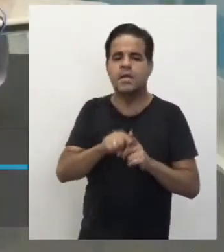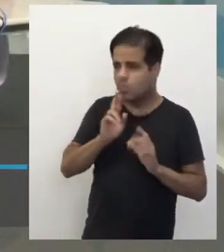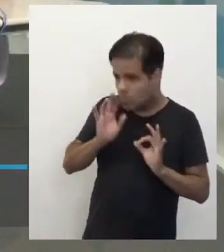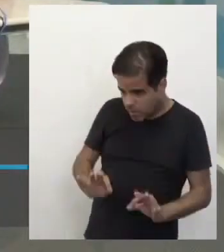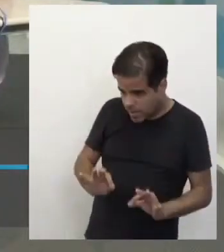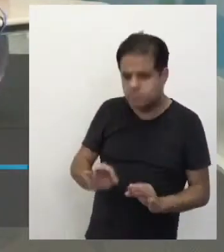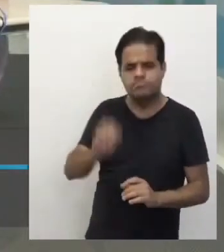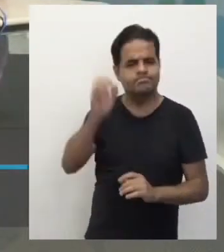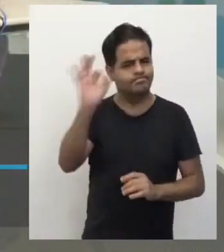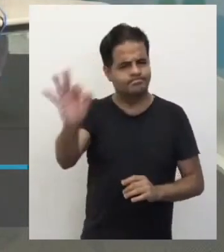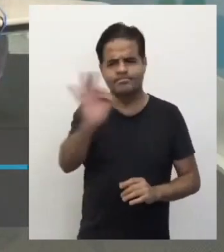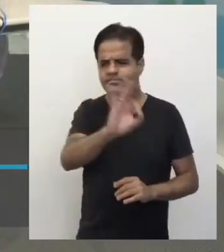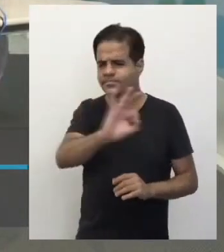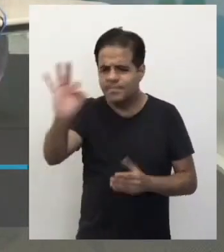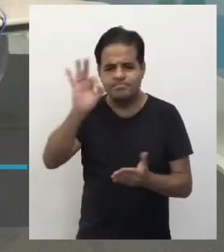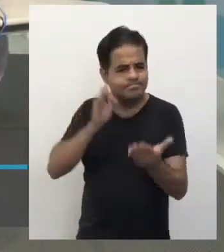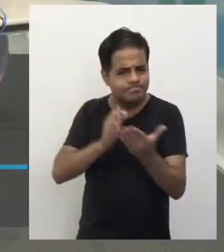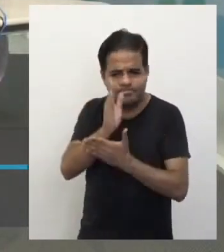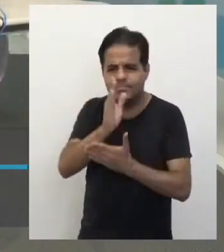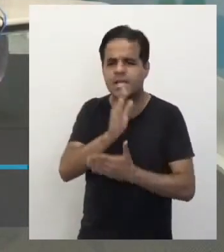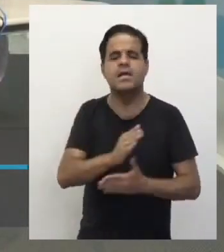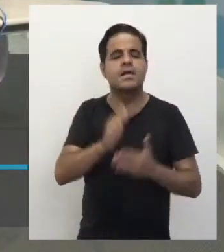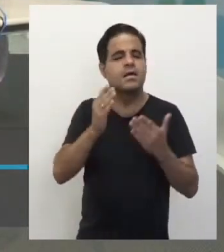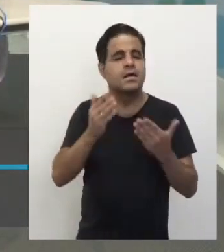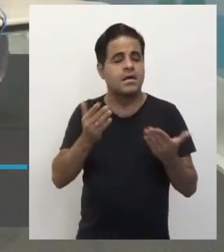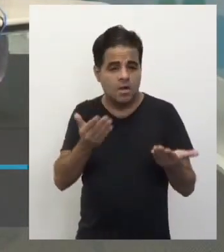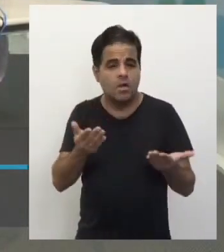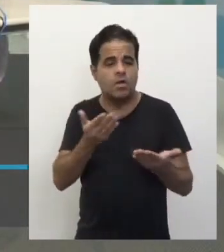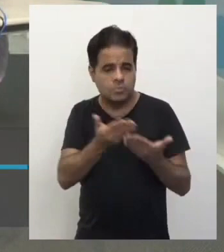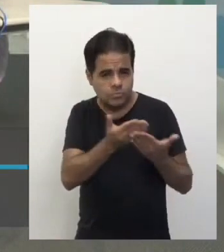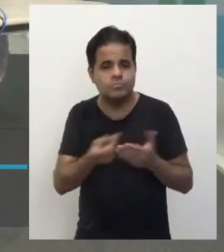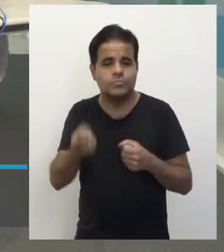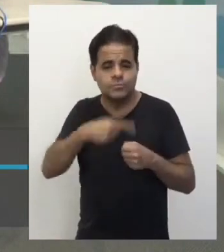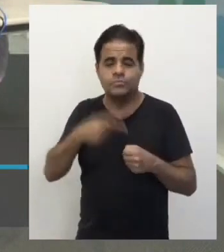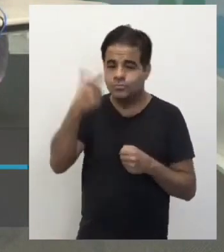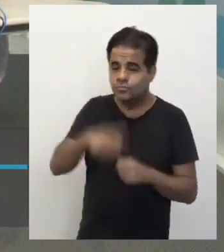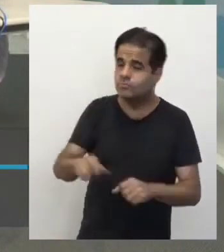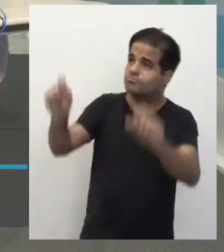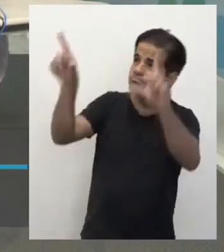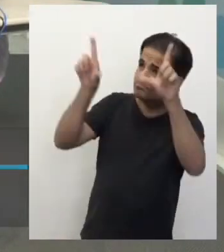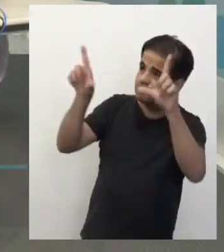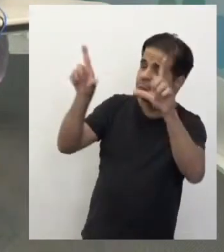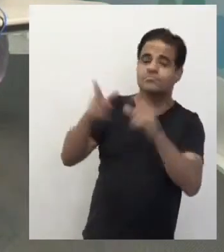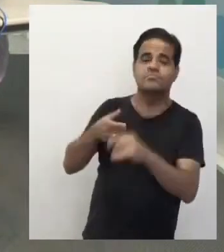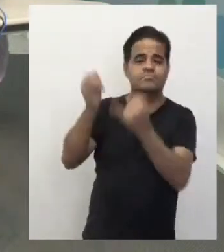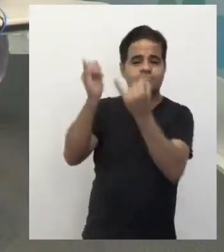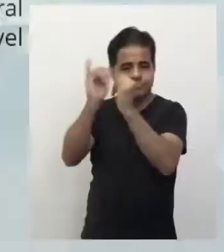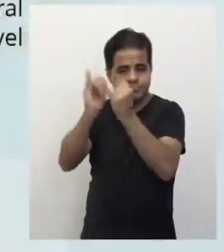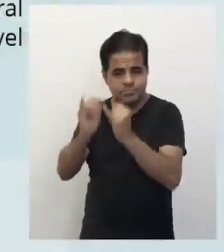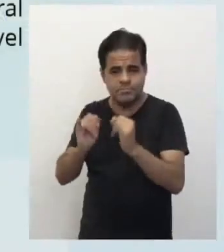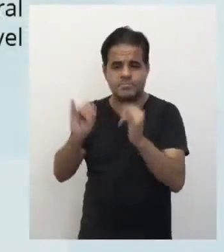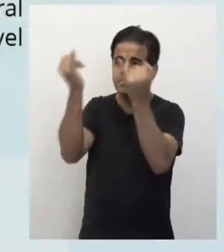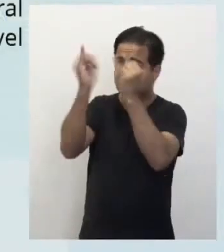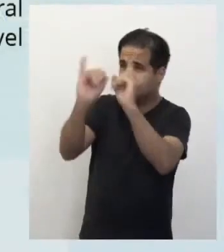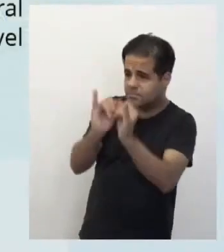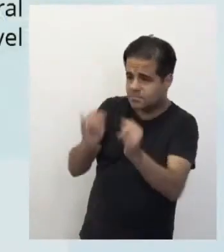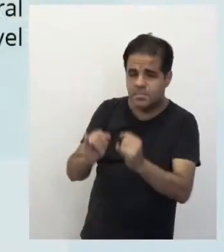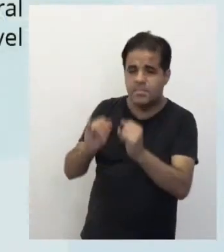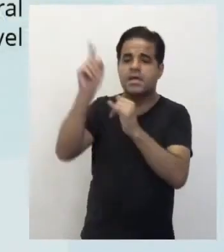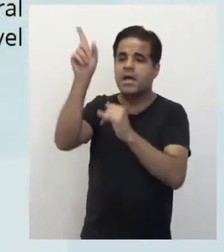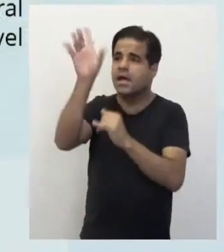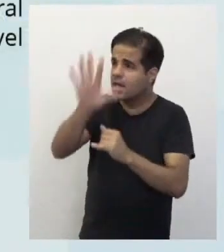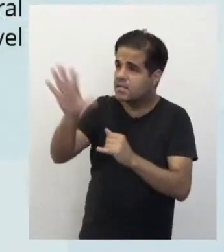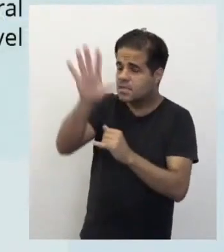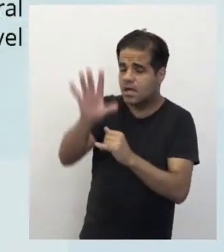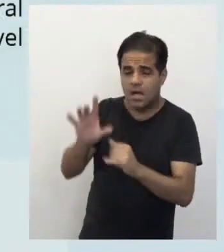Correto, perfeitamente, estudantes. Então, pedindo para voltar ali rapidinho de novo a imagem da escultura do Discóbulo, né? Essa é